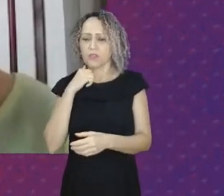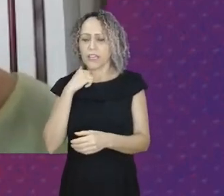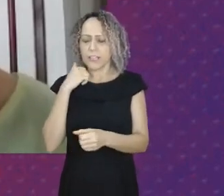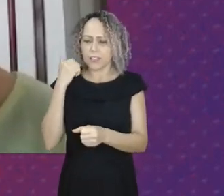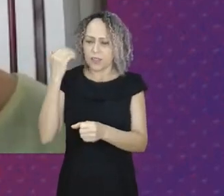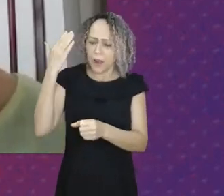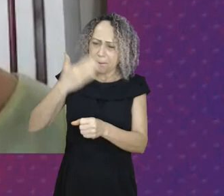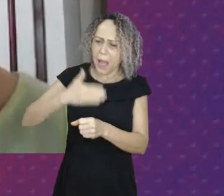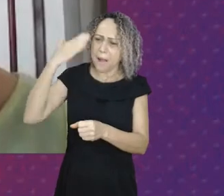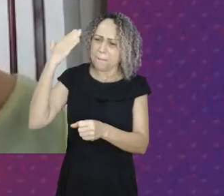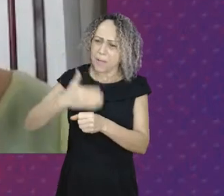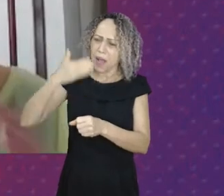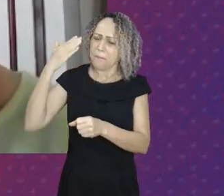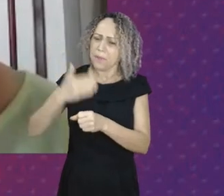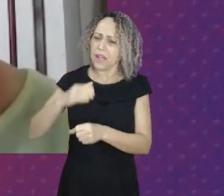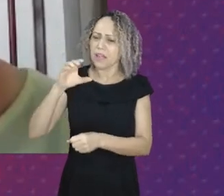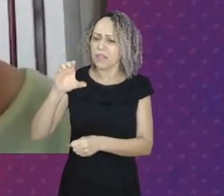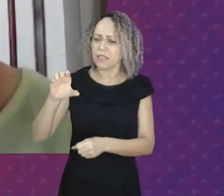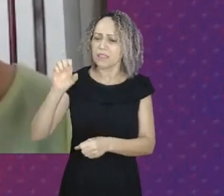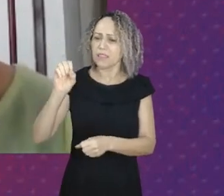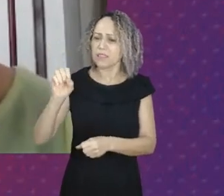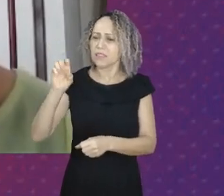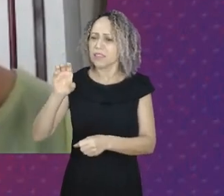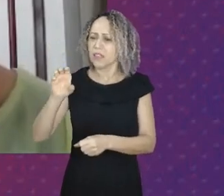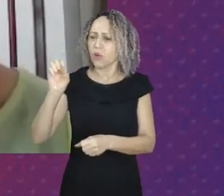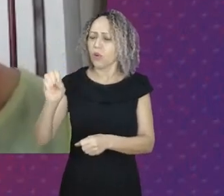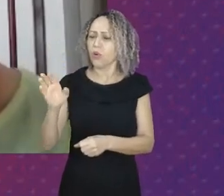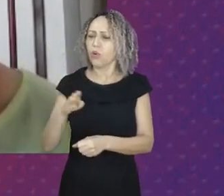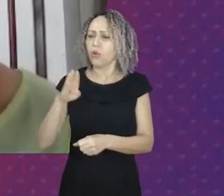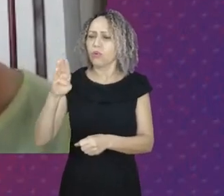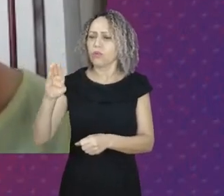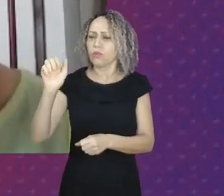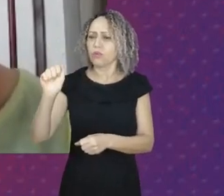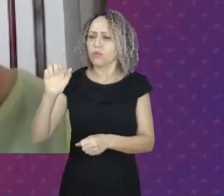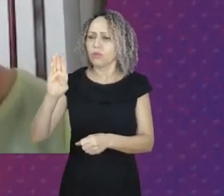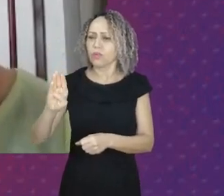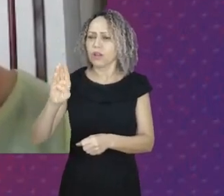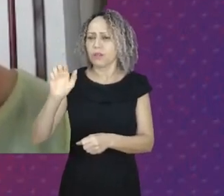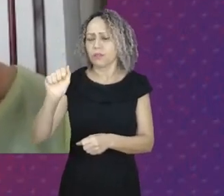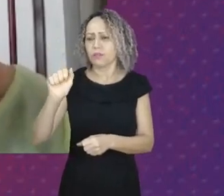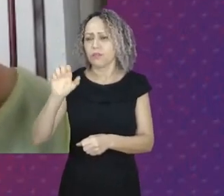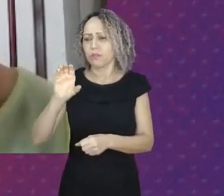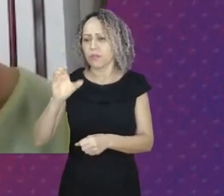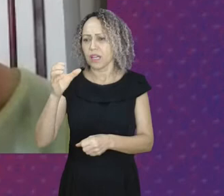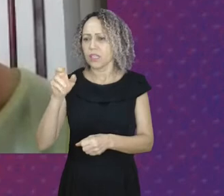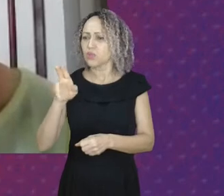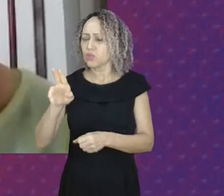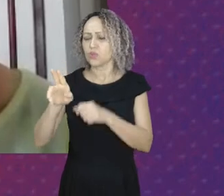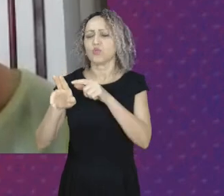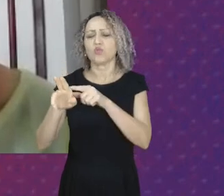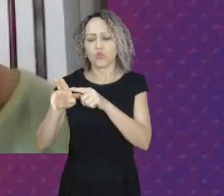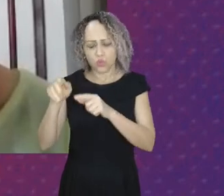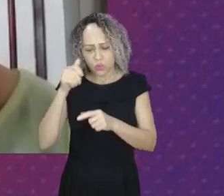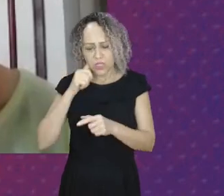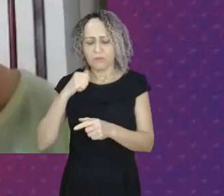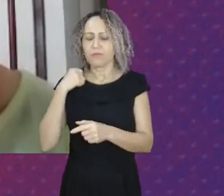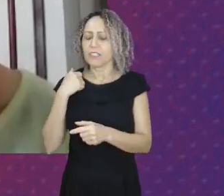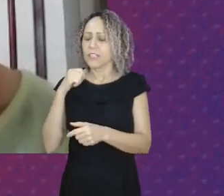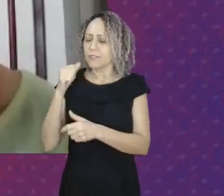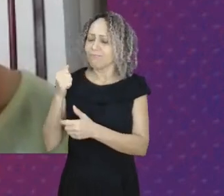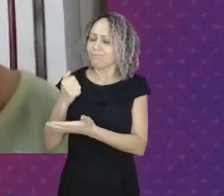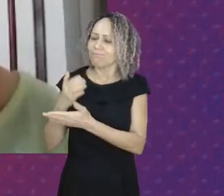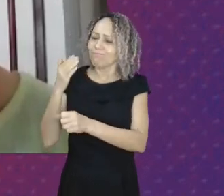tem um importante papel na economia do babaçu, que infelizmente vem sendo